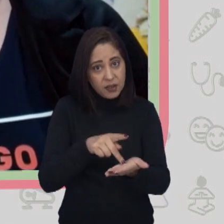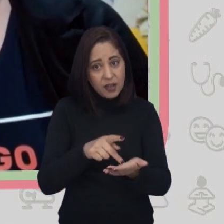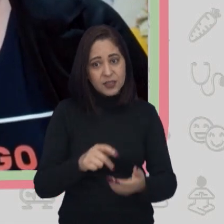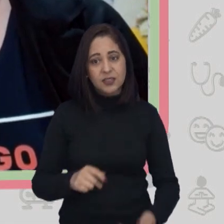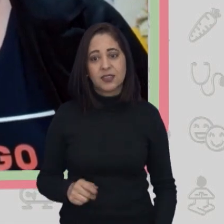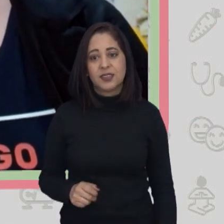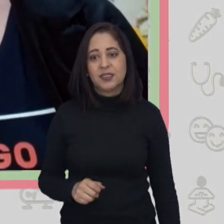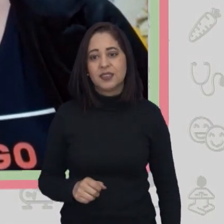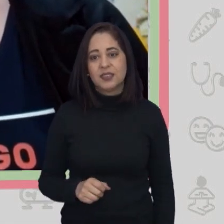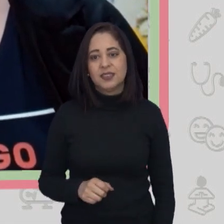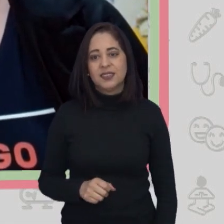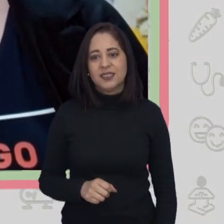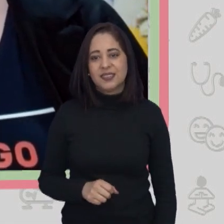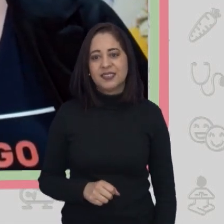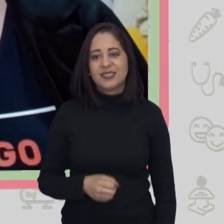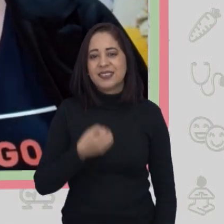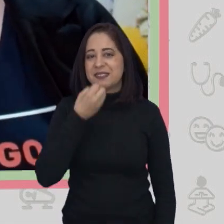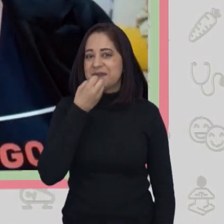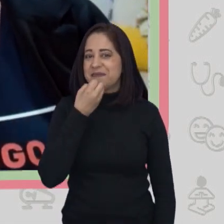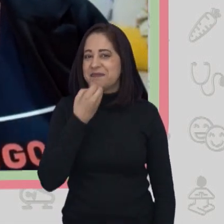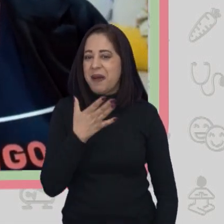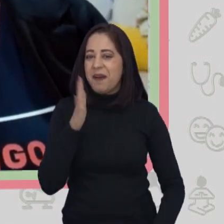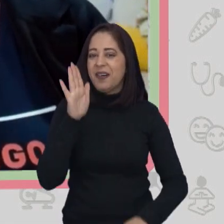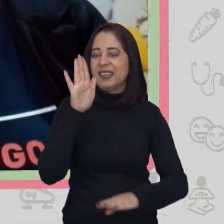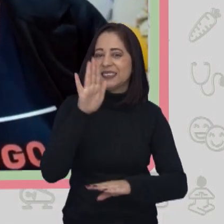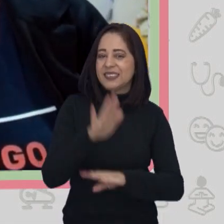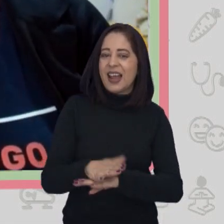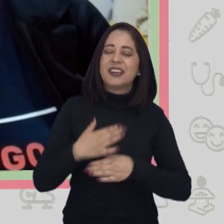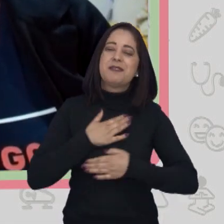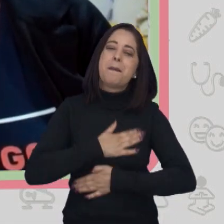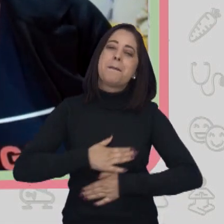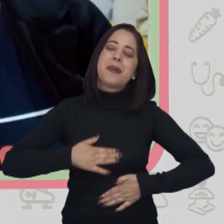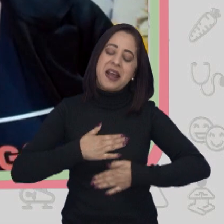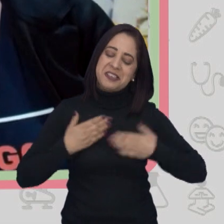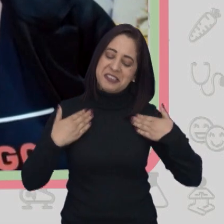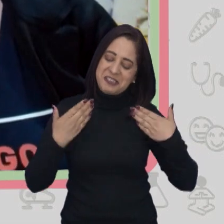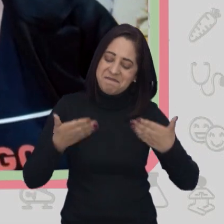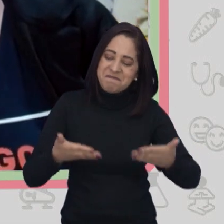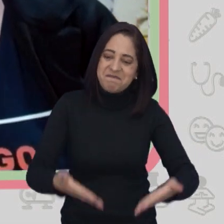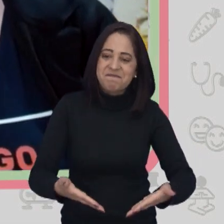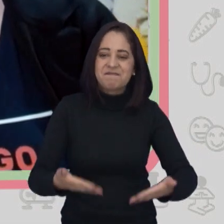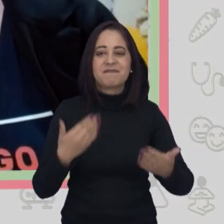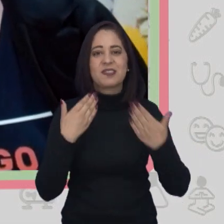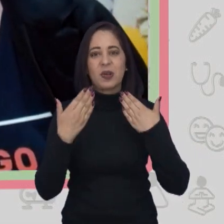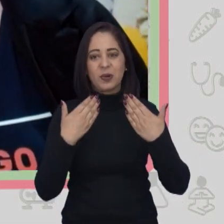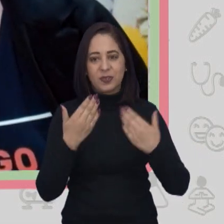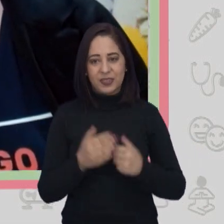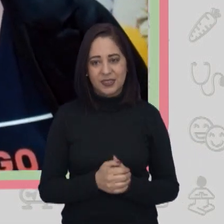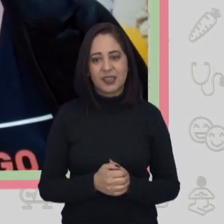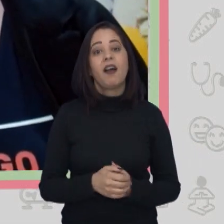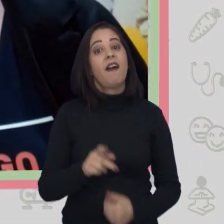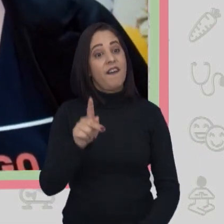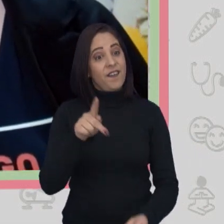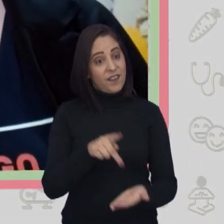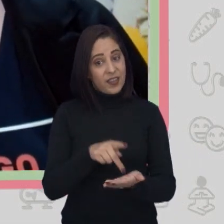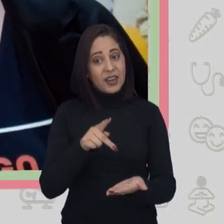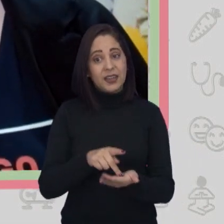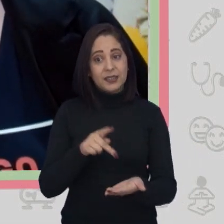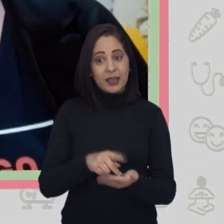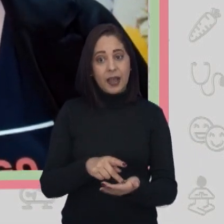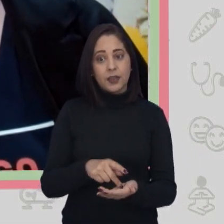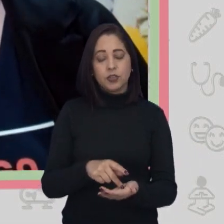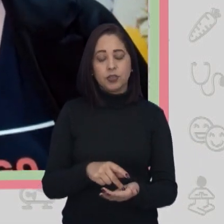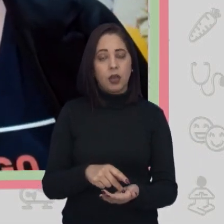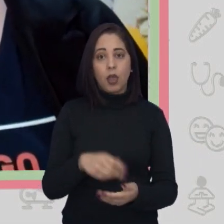bem? Boa tarde, que prazer estar aqui junto com vocês. Isso mesmo, num passe